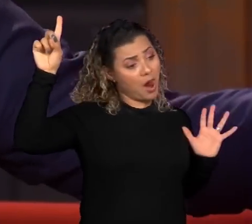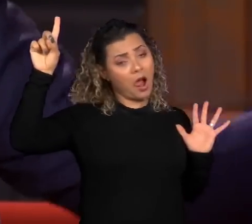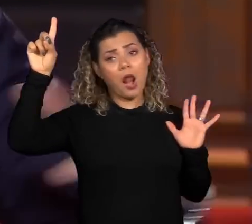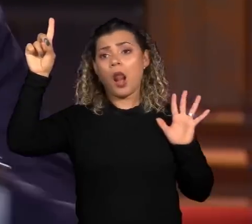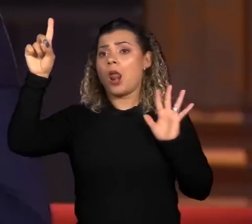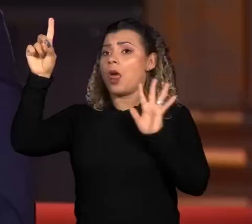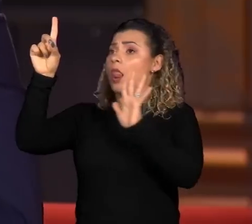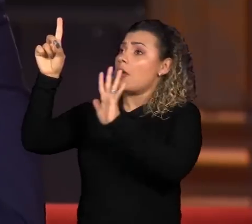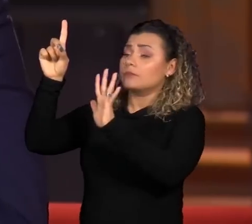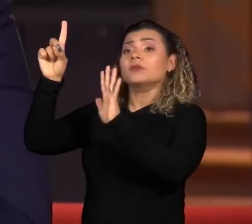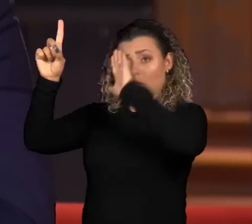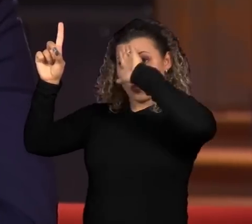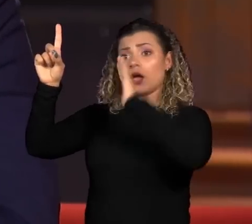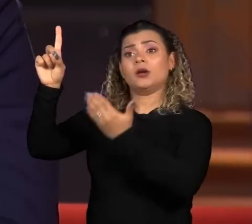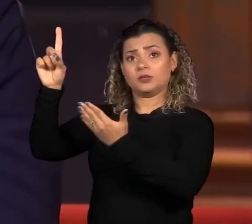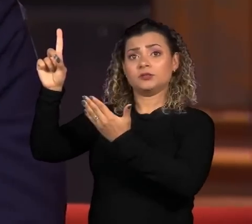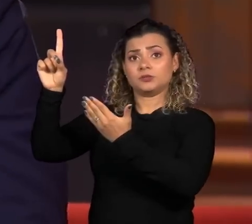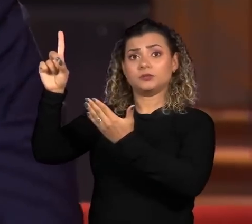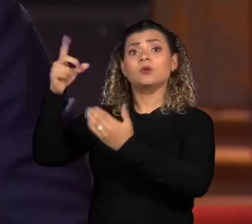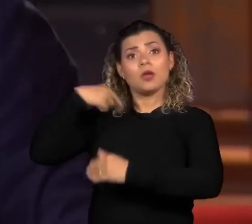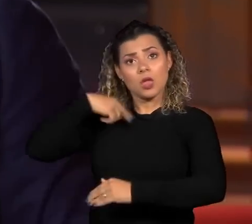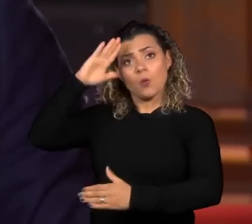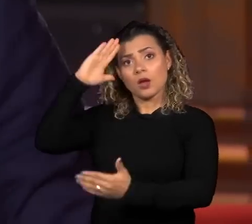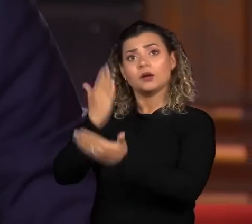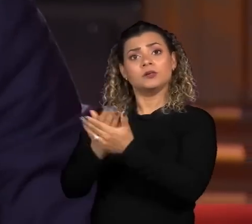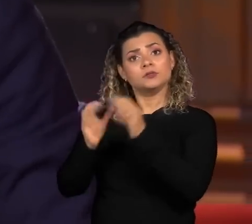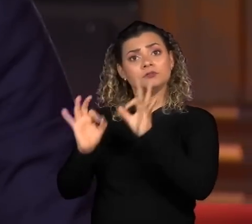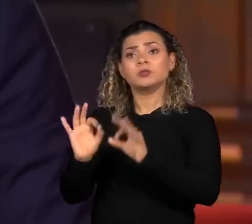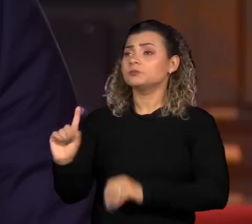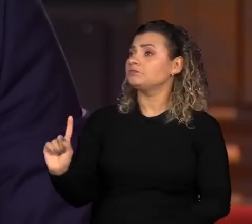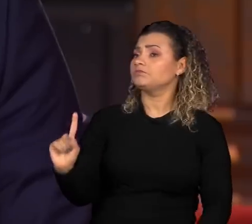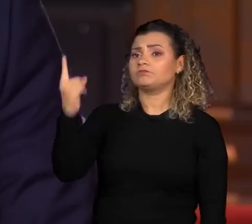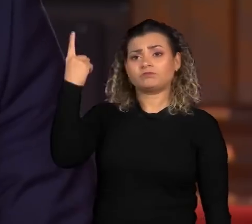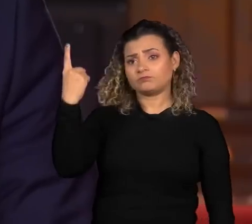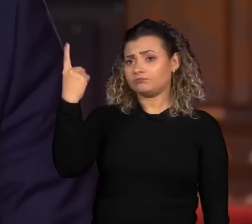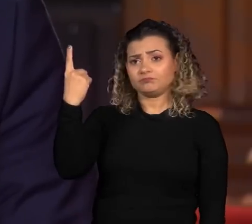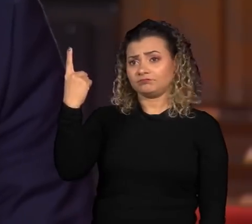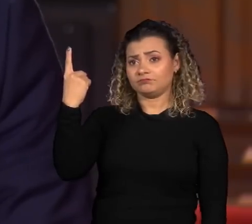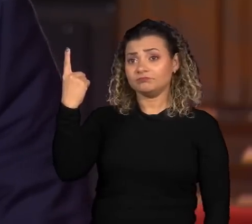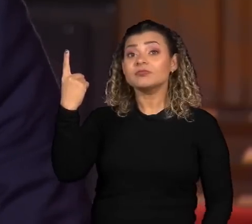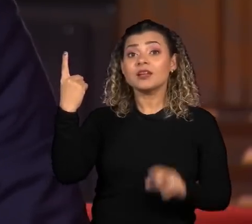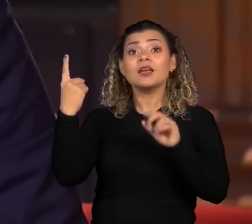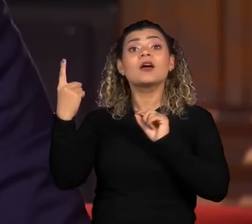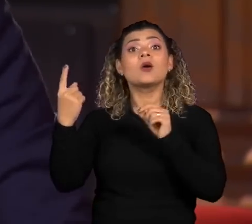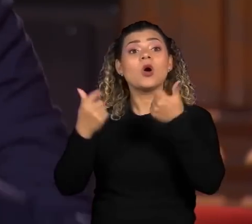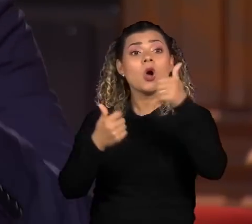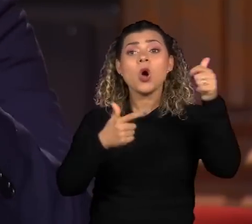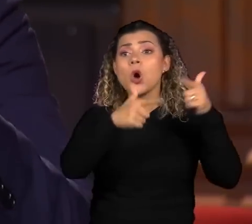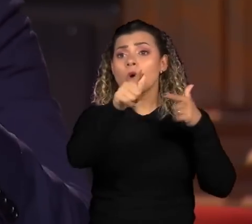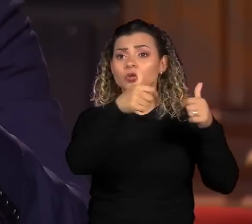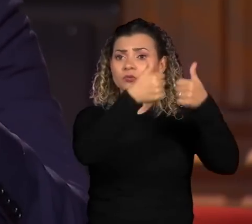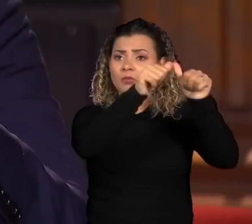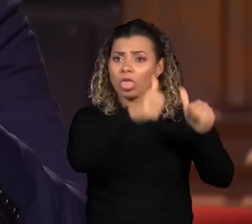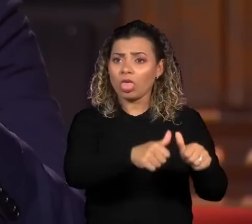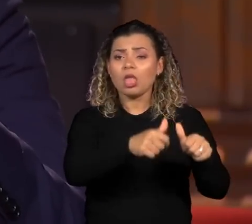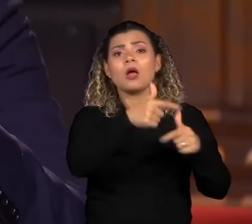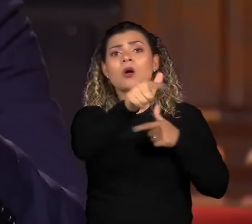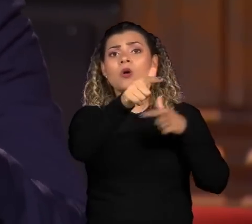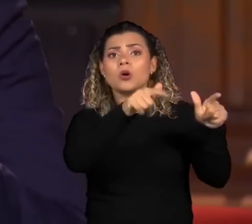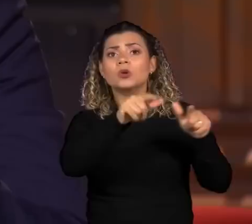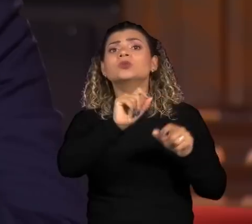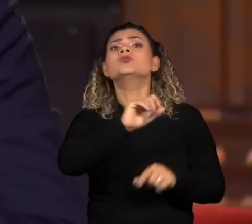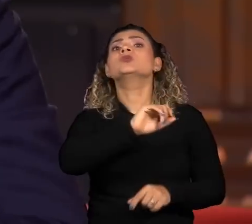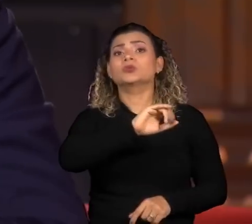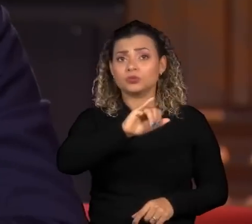é. Só vou contar para você. Eu acredito que é. Que esses deuses, Alá, Deus,